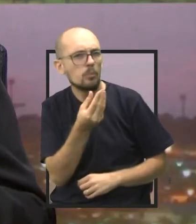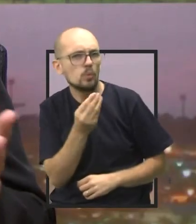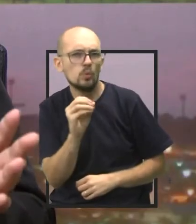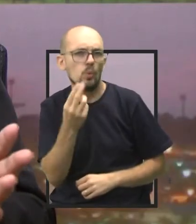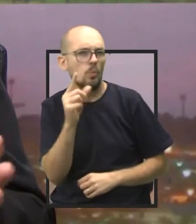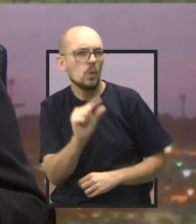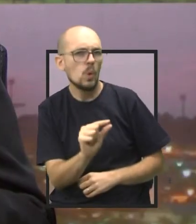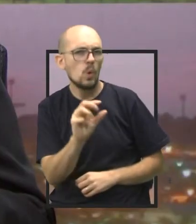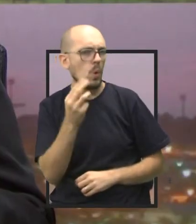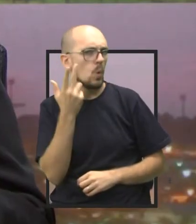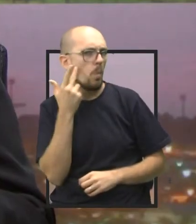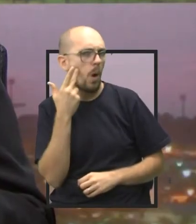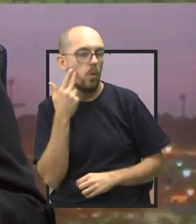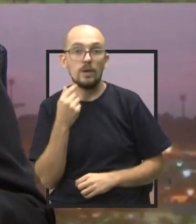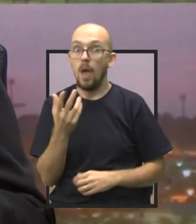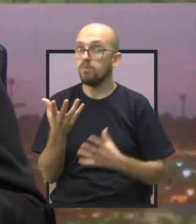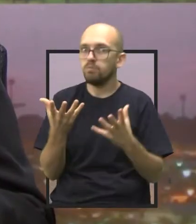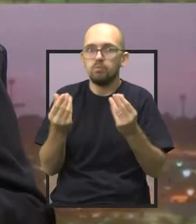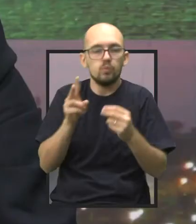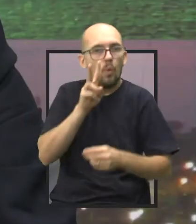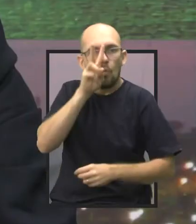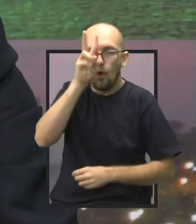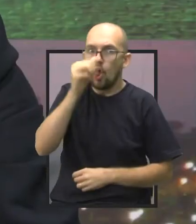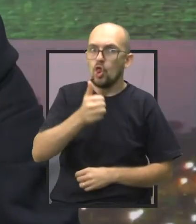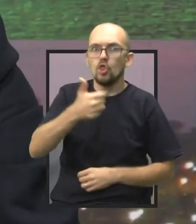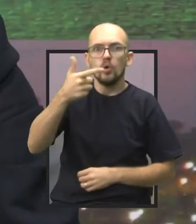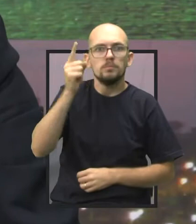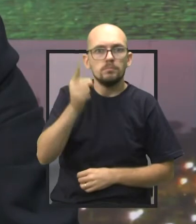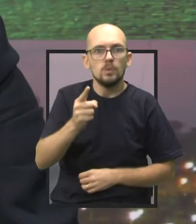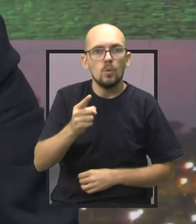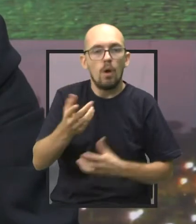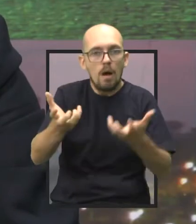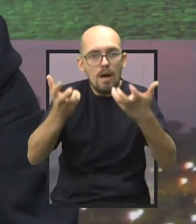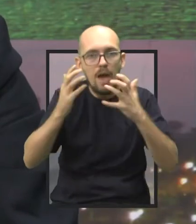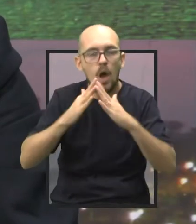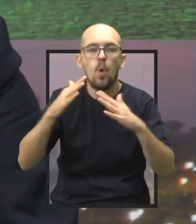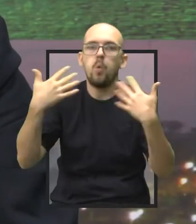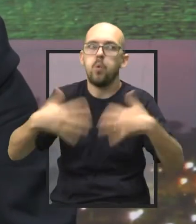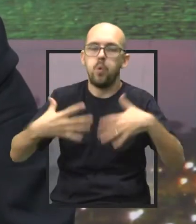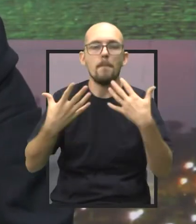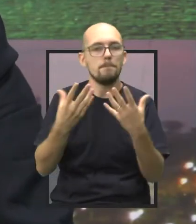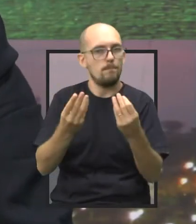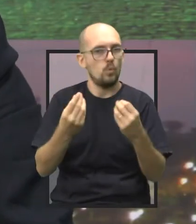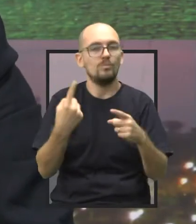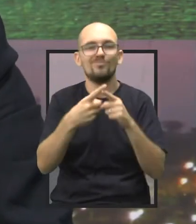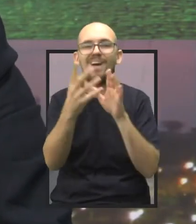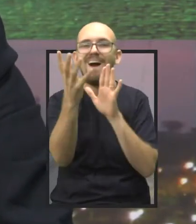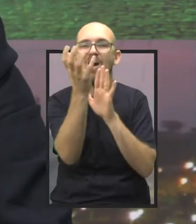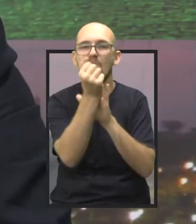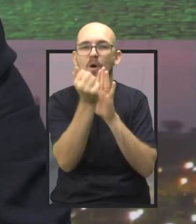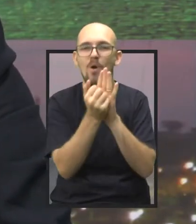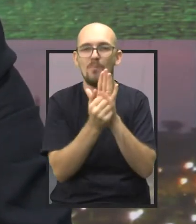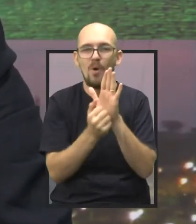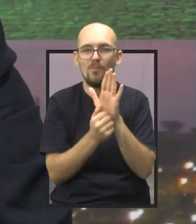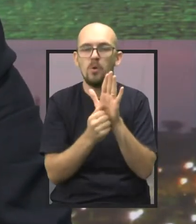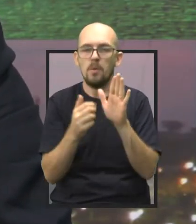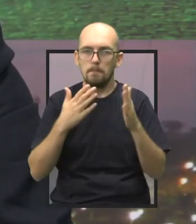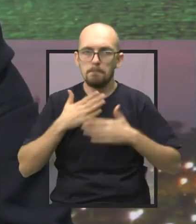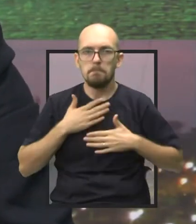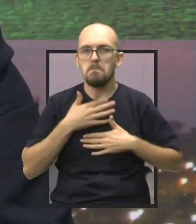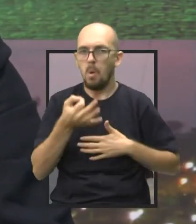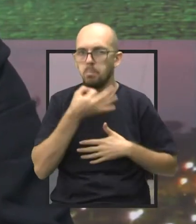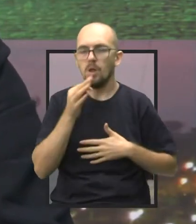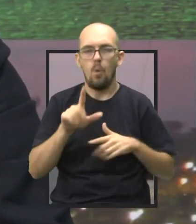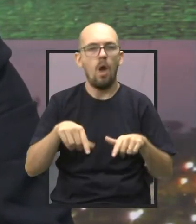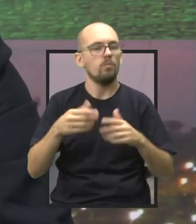pouco, é normal? É muito, né? É muito. No cadastro habitacional, eu supero esse número muito.